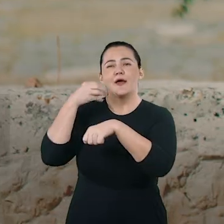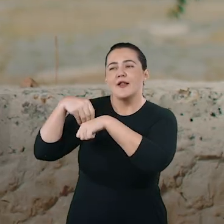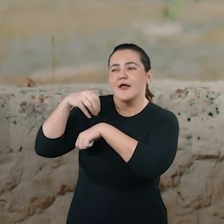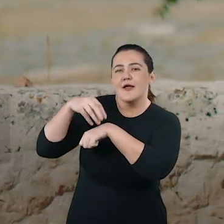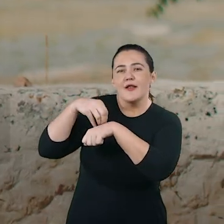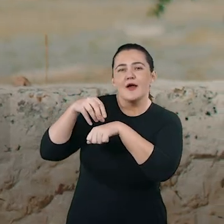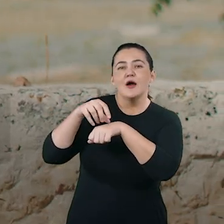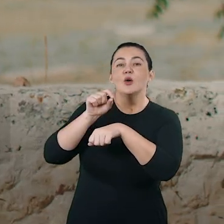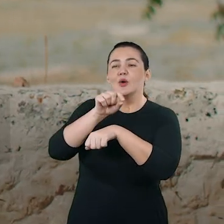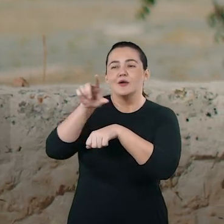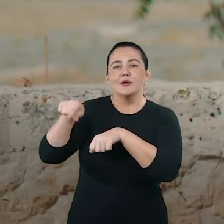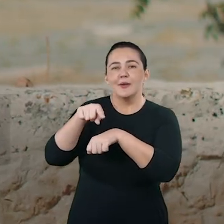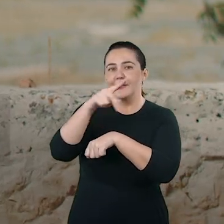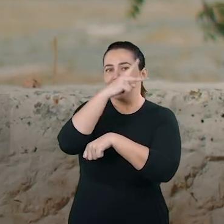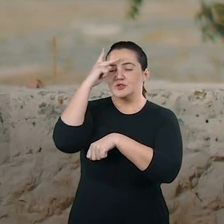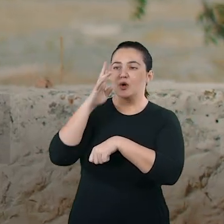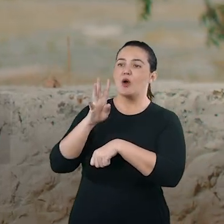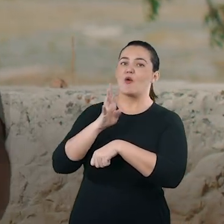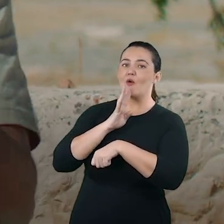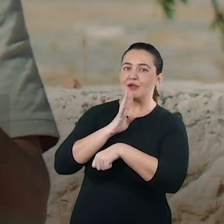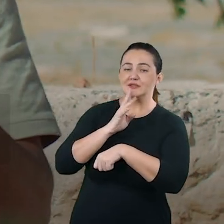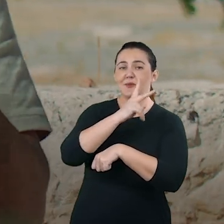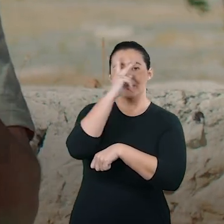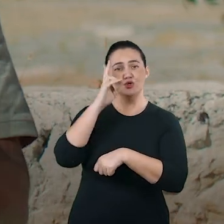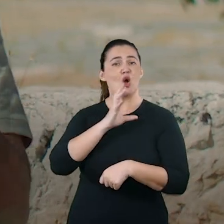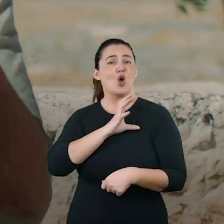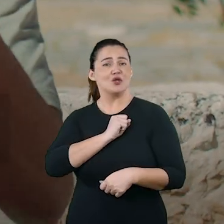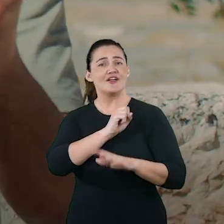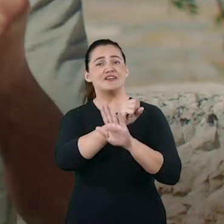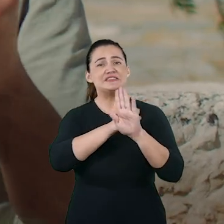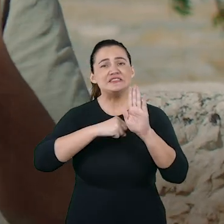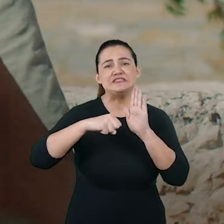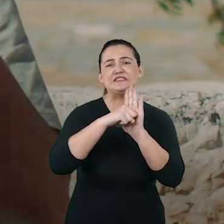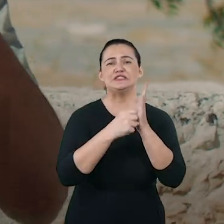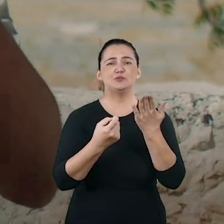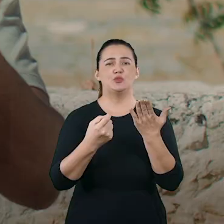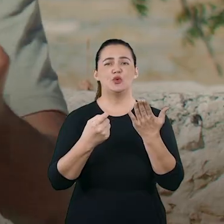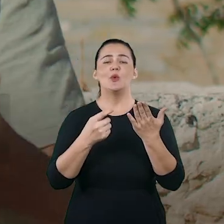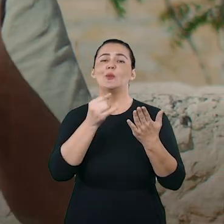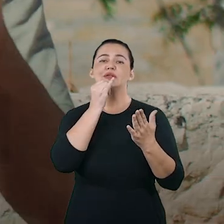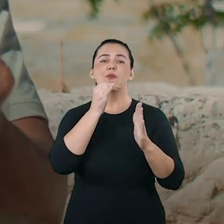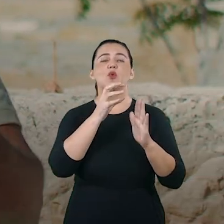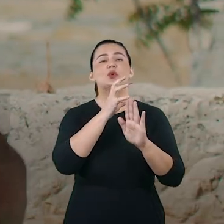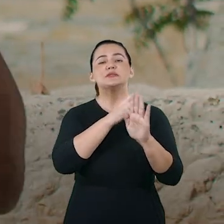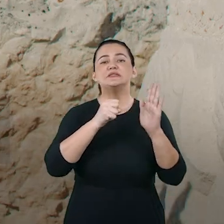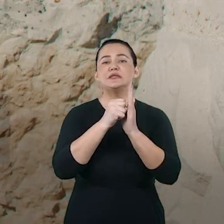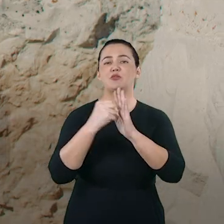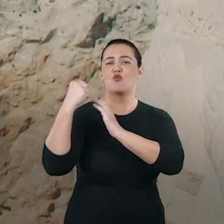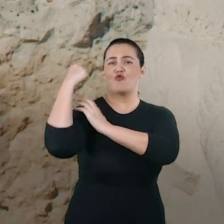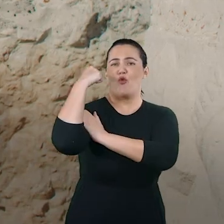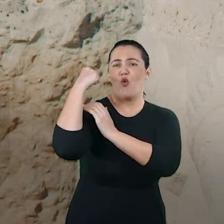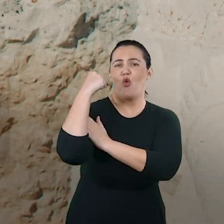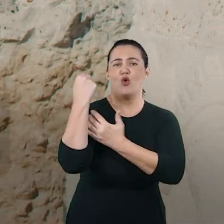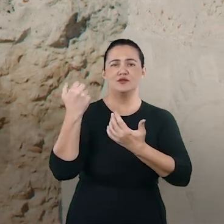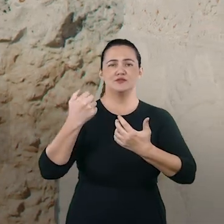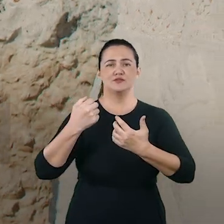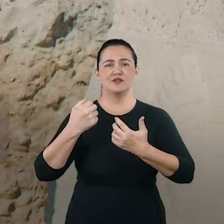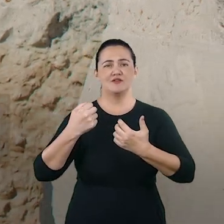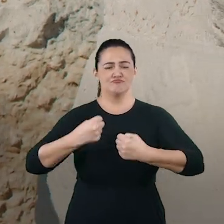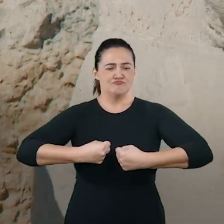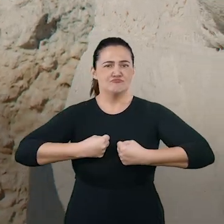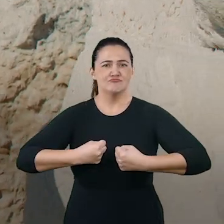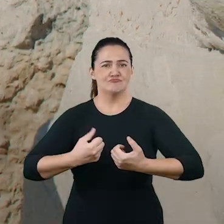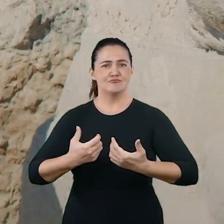de propaganda. E as pessoas gostavam de símbolos, elementos de força, de vitória, de garra. Por isso que você tem